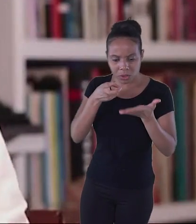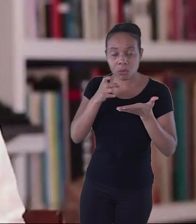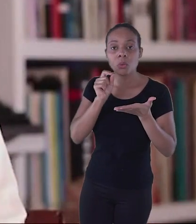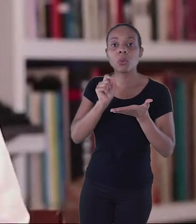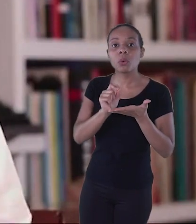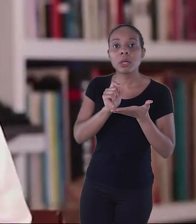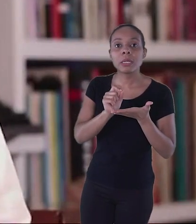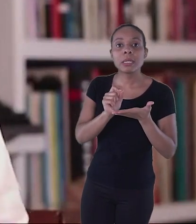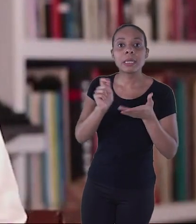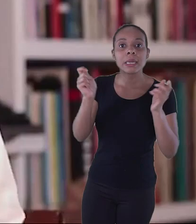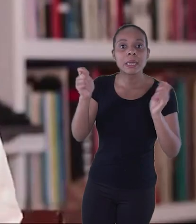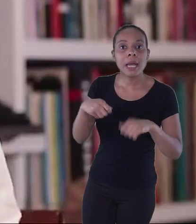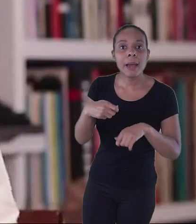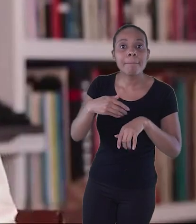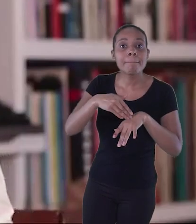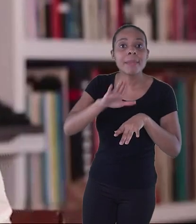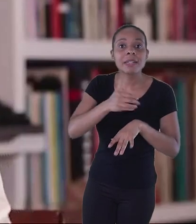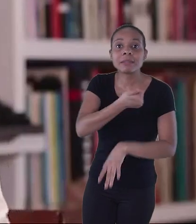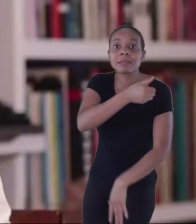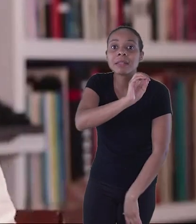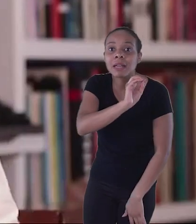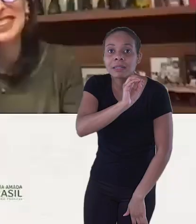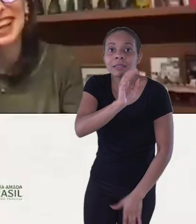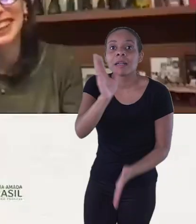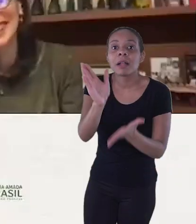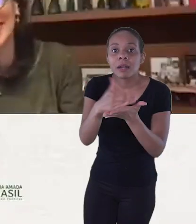mais 10 do mesmo tamanho. Vocês já pensaram nisso?